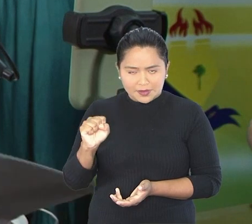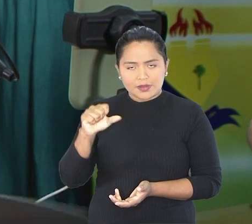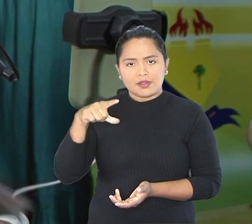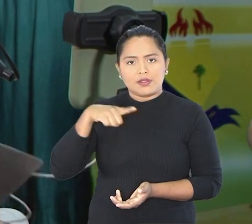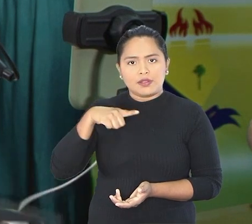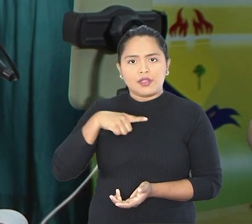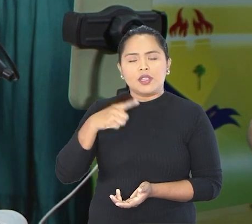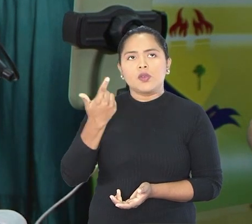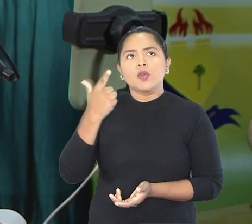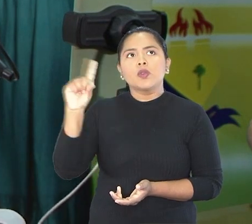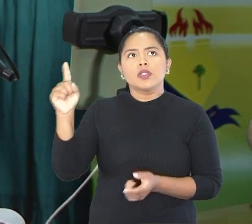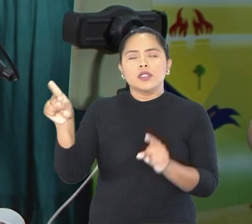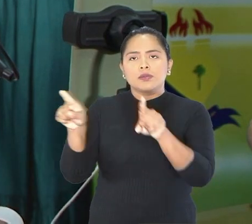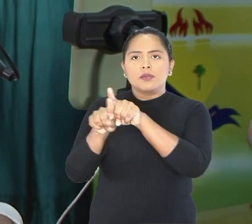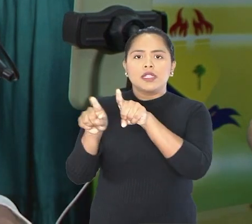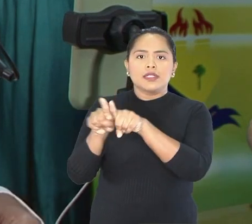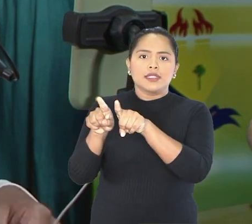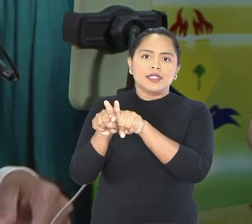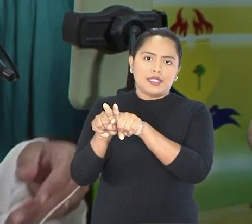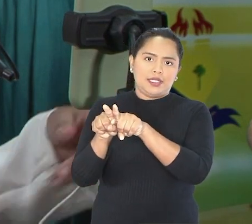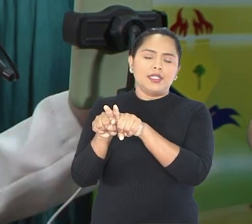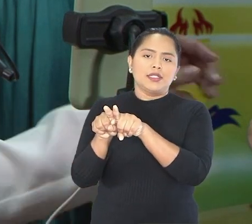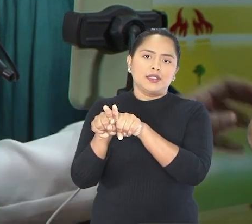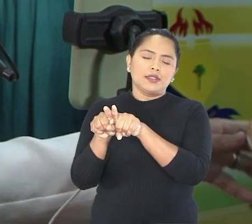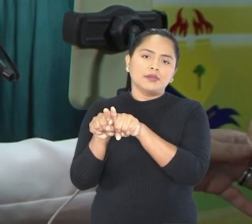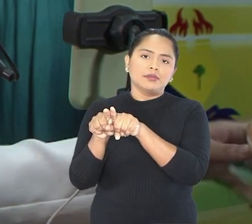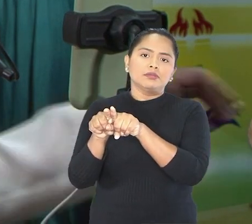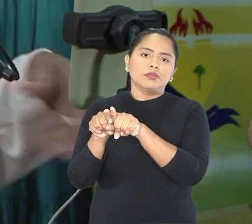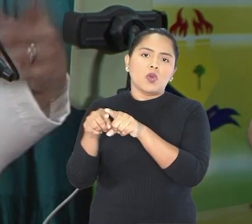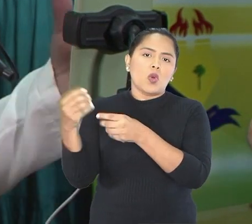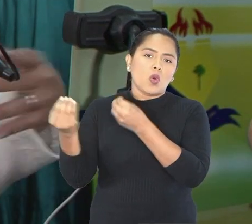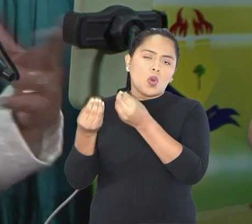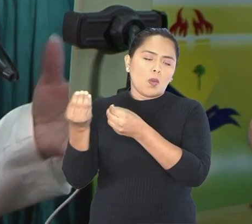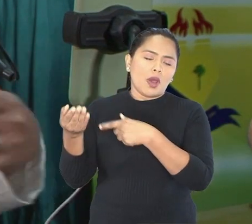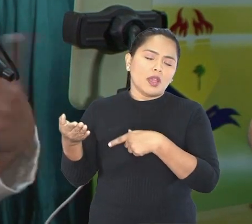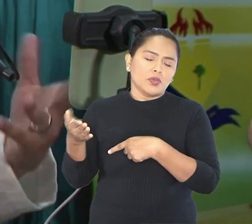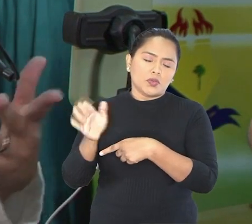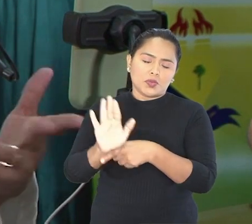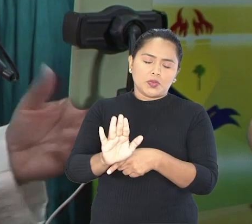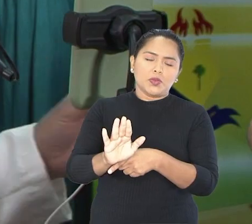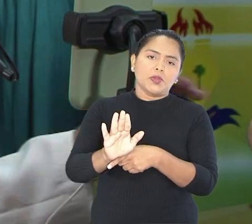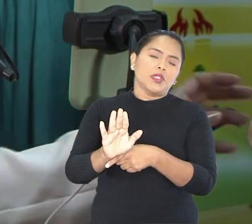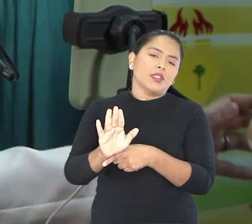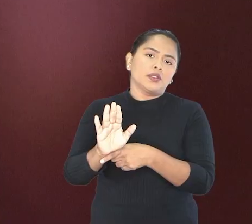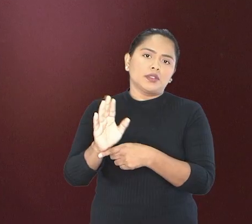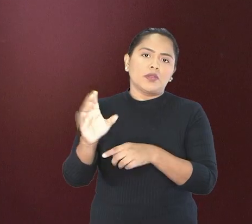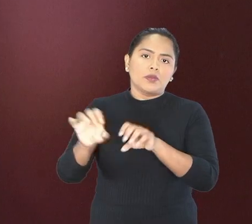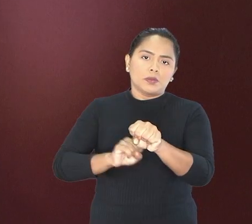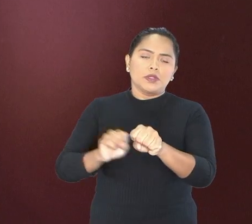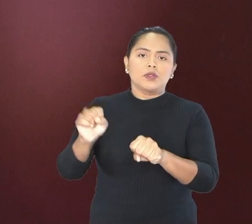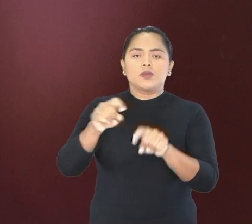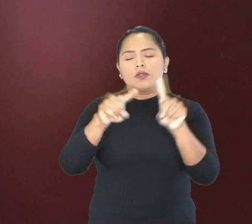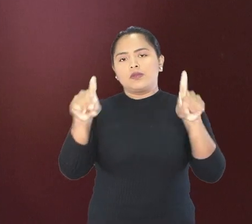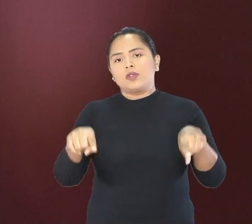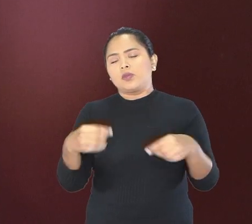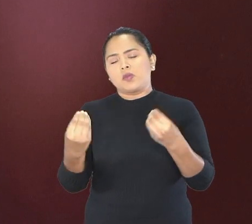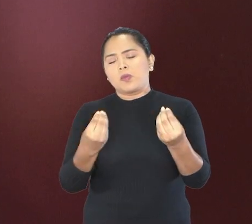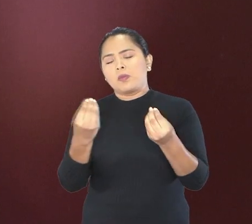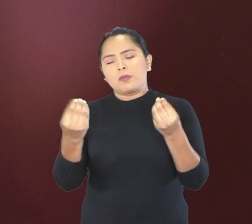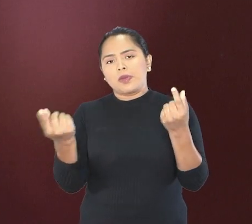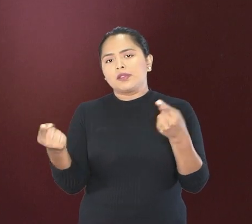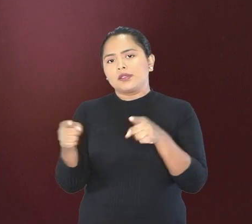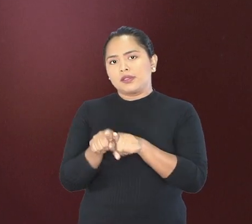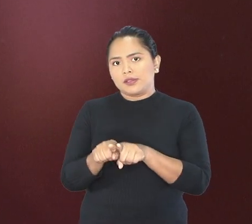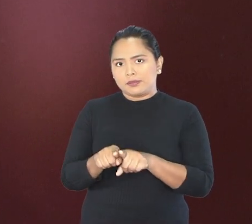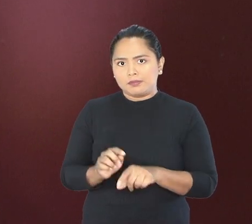técnica. Como essas parcerias contribuem na formação dos servidores? Quais são essas parcerias que são firmadas?